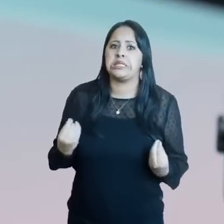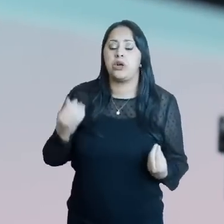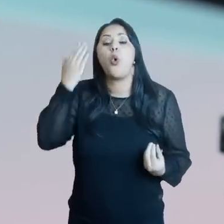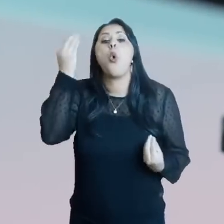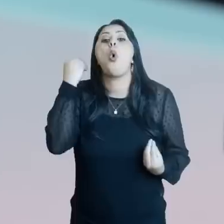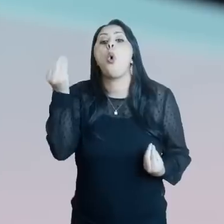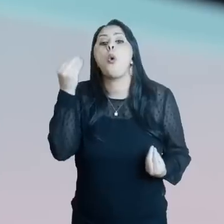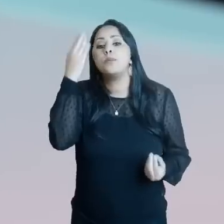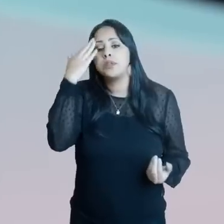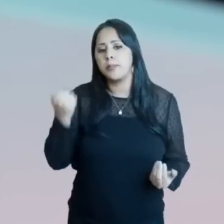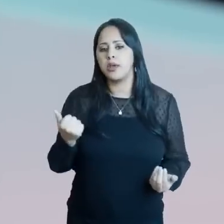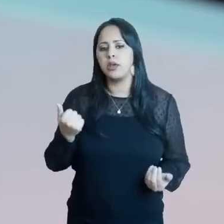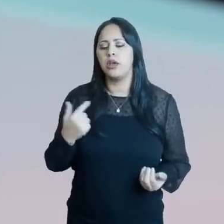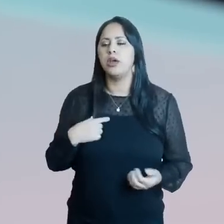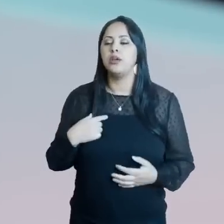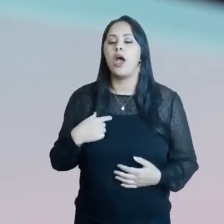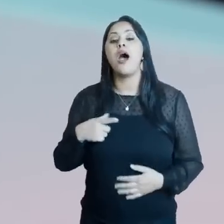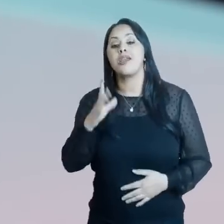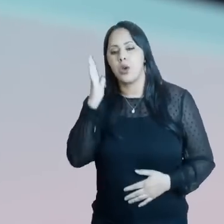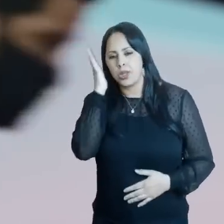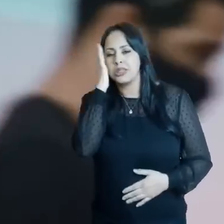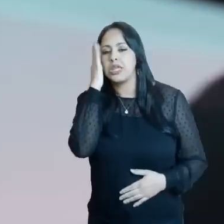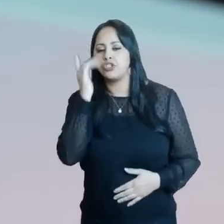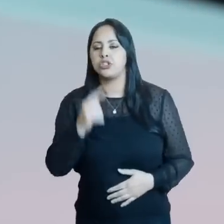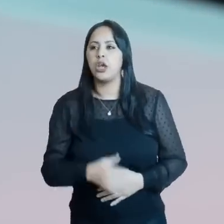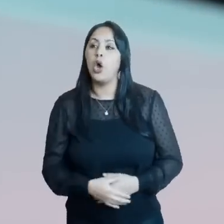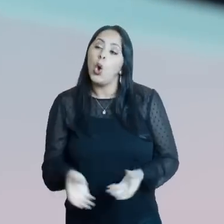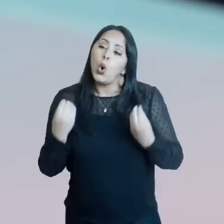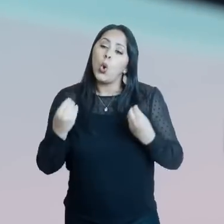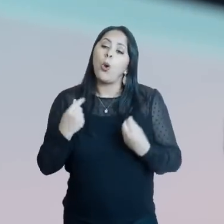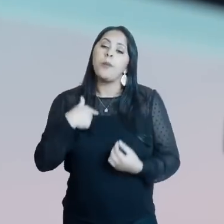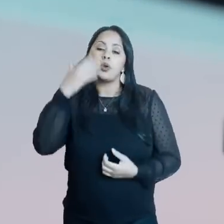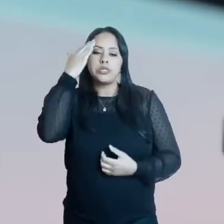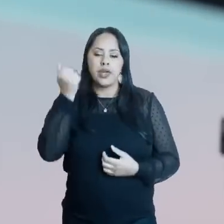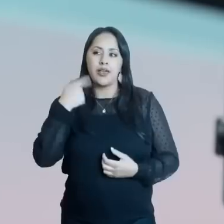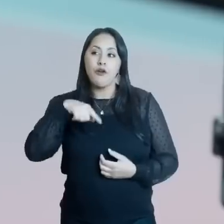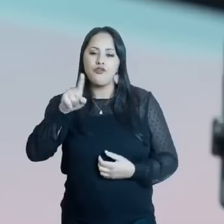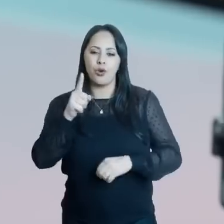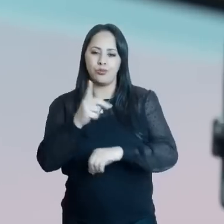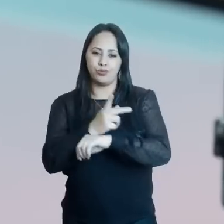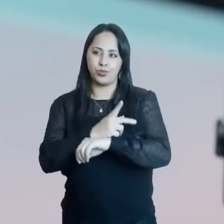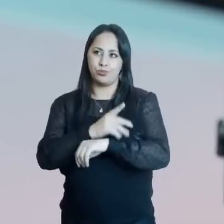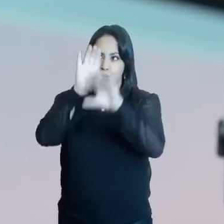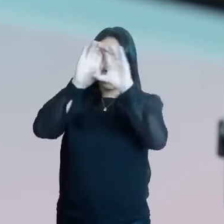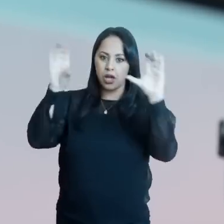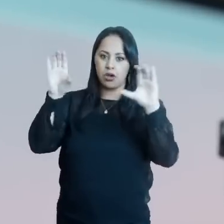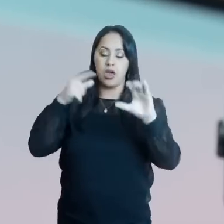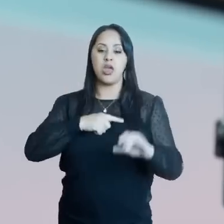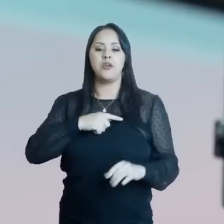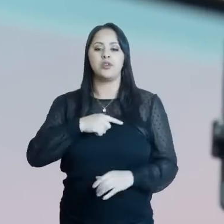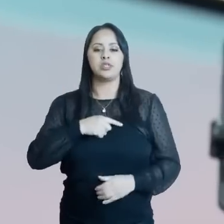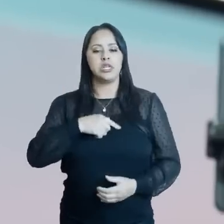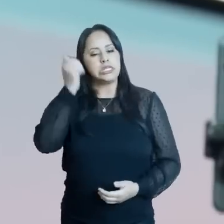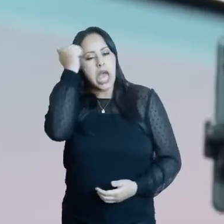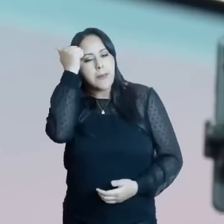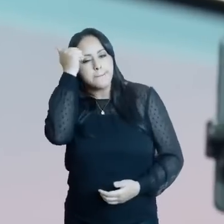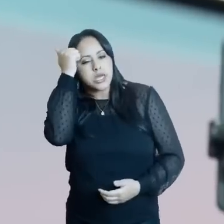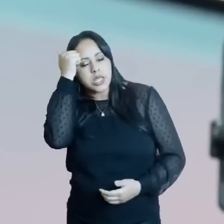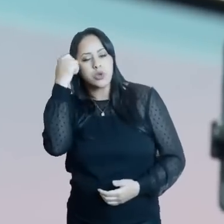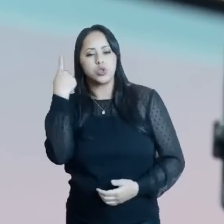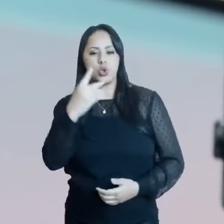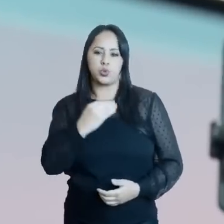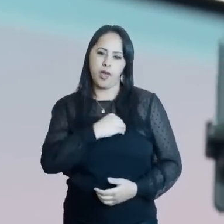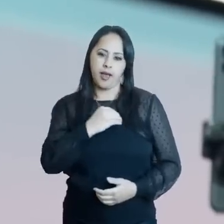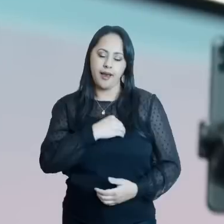fui buscando, aí eu entendi. Como que eu sei que eu vou para o céu? Quando você se arrependeu dos seus pecados, você aceitou Jesus, se arrependeu